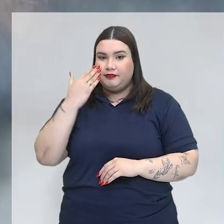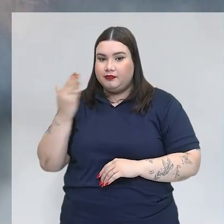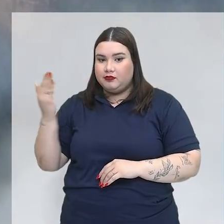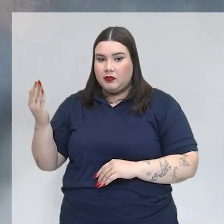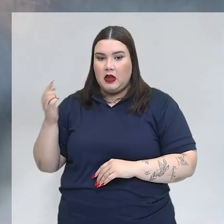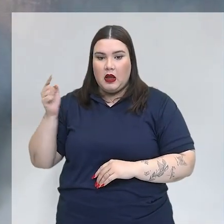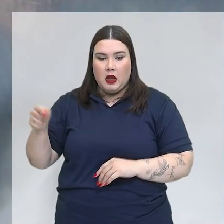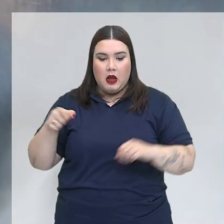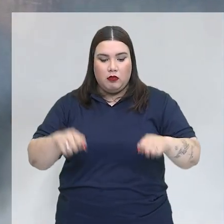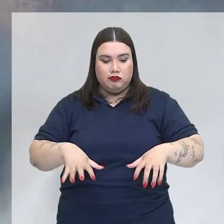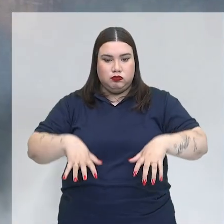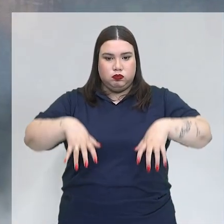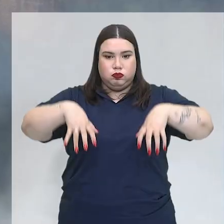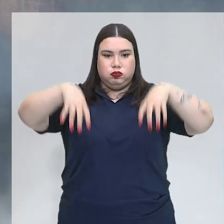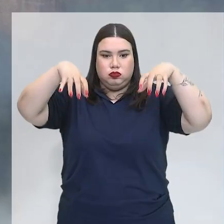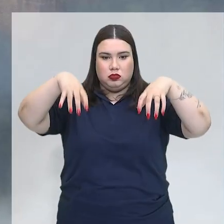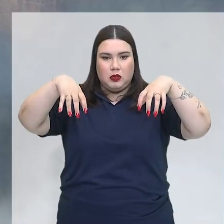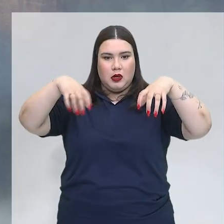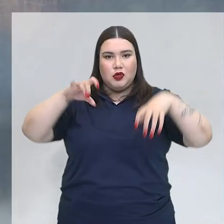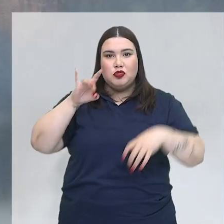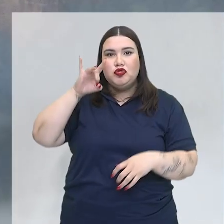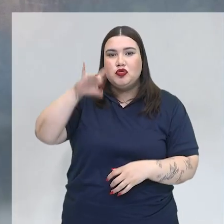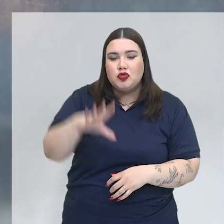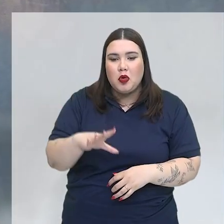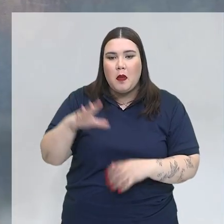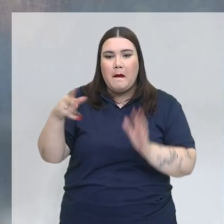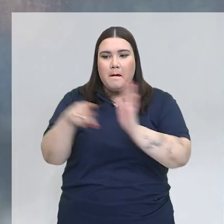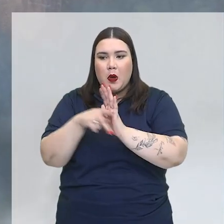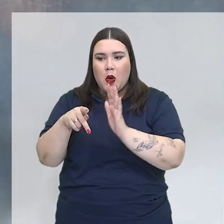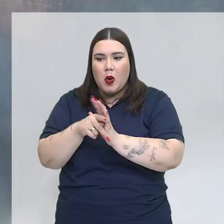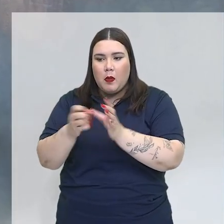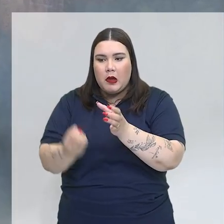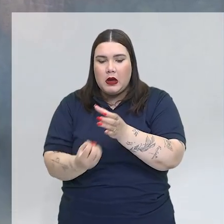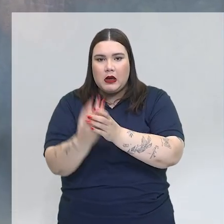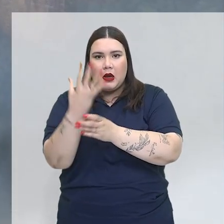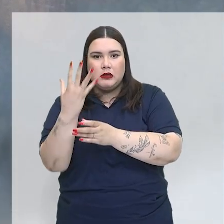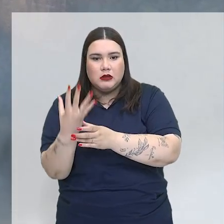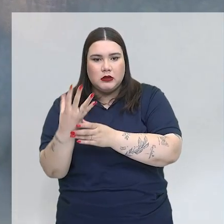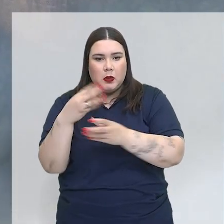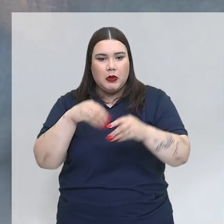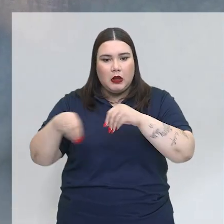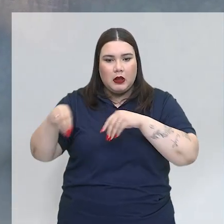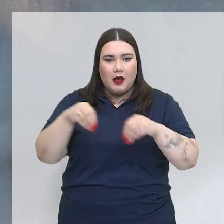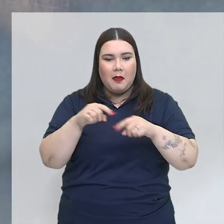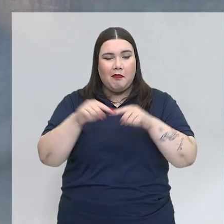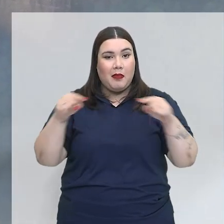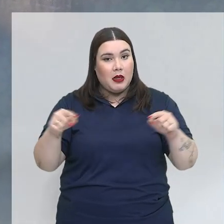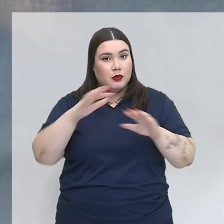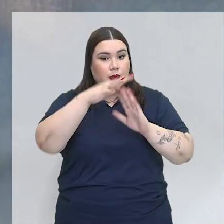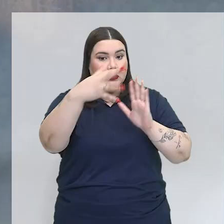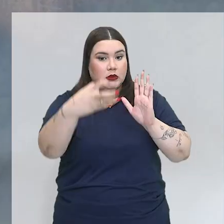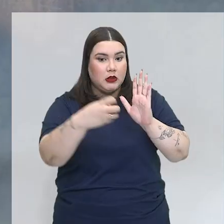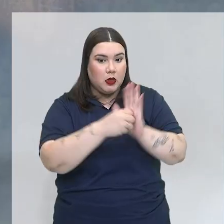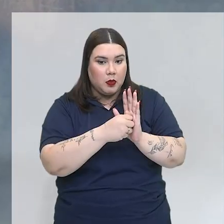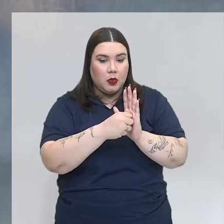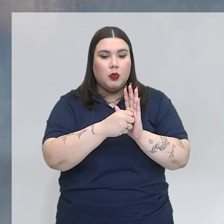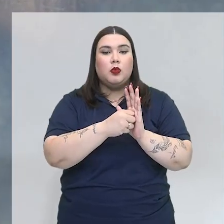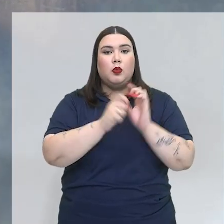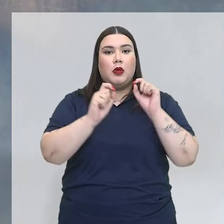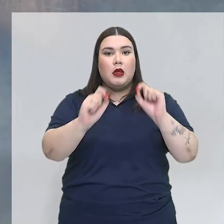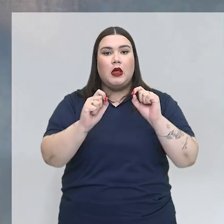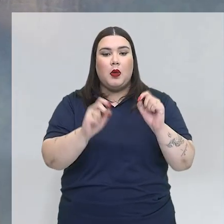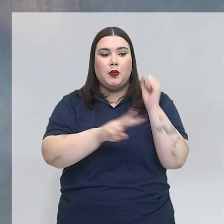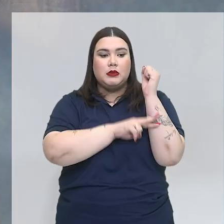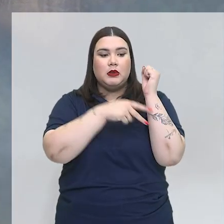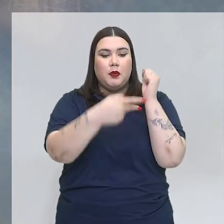Desde então, o Monte Roraima não é apenas uma formação geológica, mas um símbolo sagrado das consequências